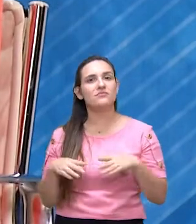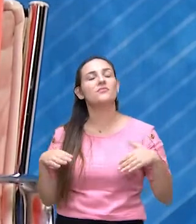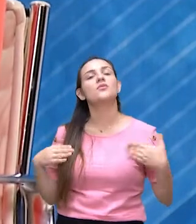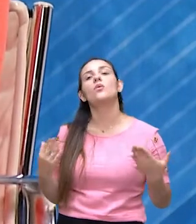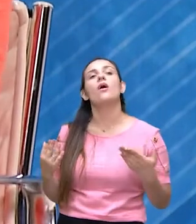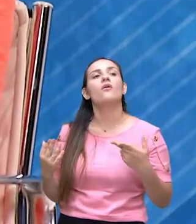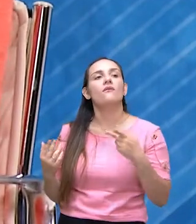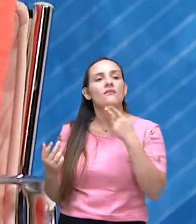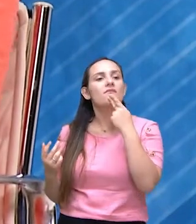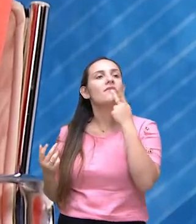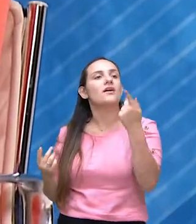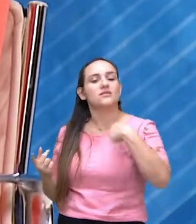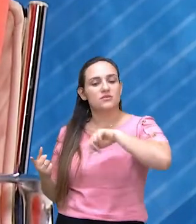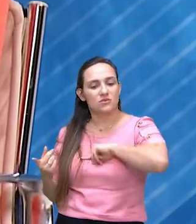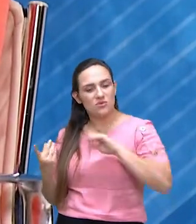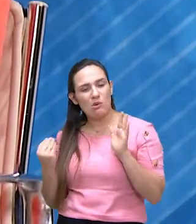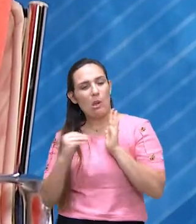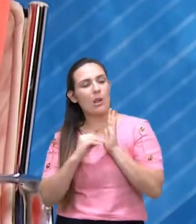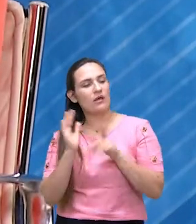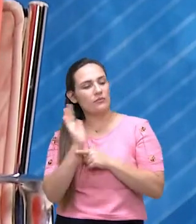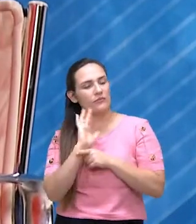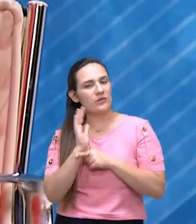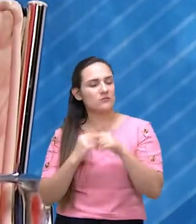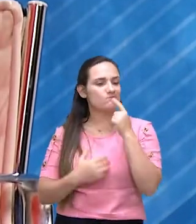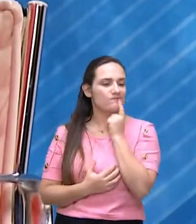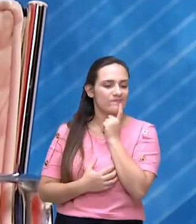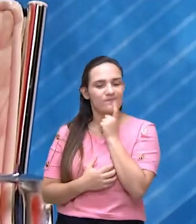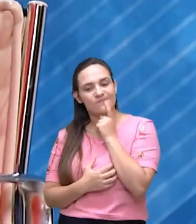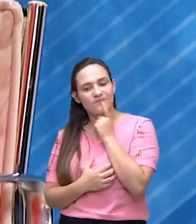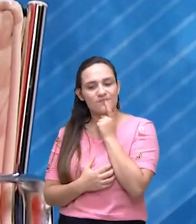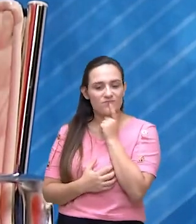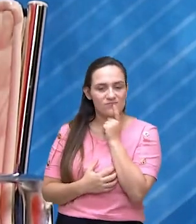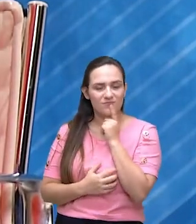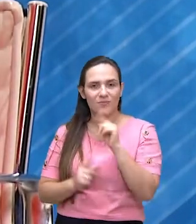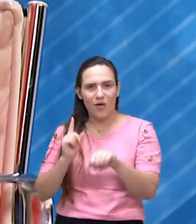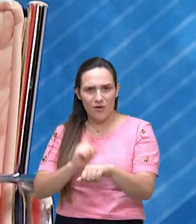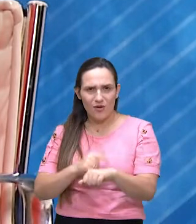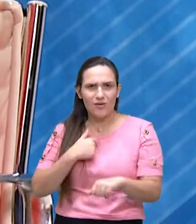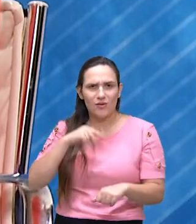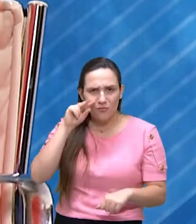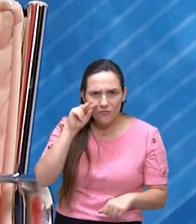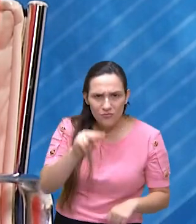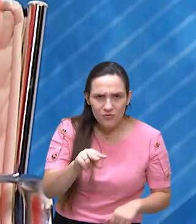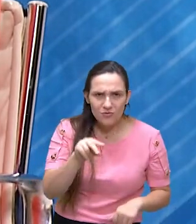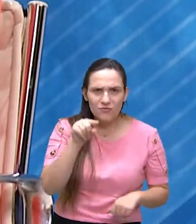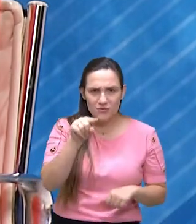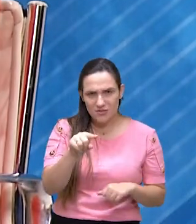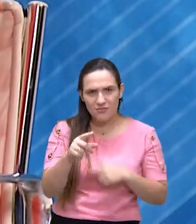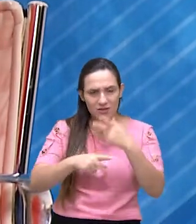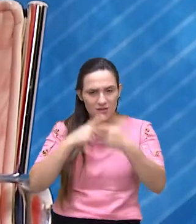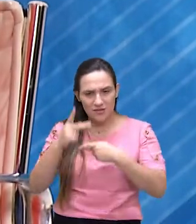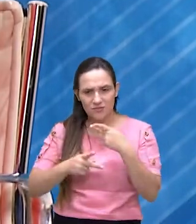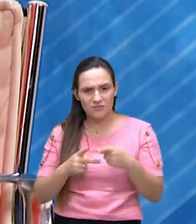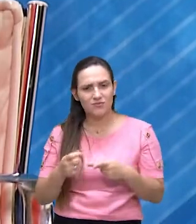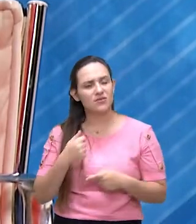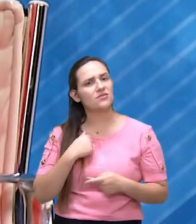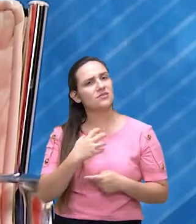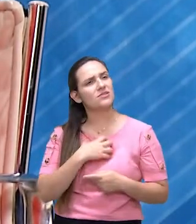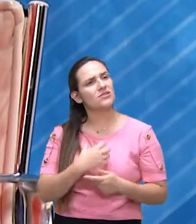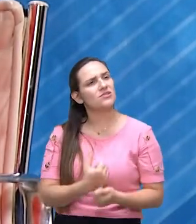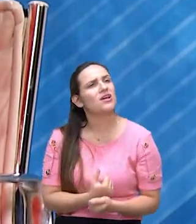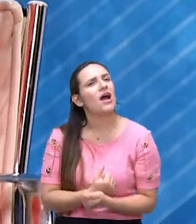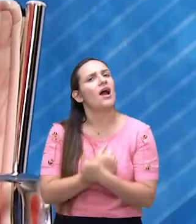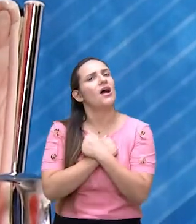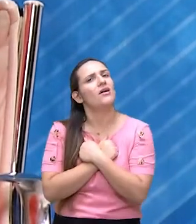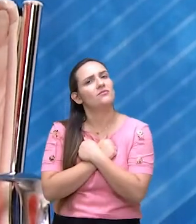a qual fala colocar então quando eu assisti esse trecho eu tive a sensação